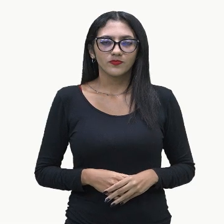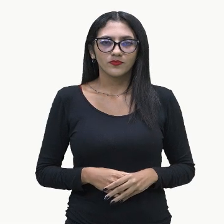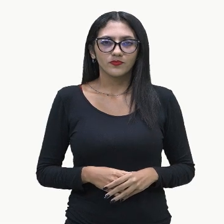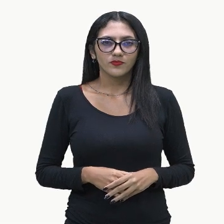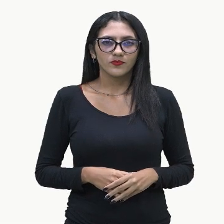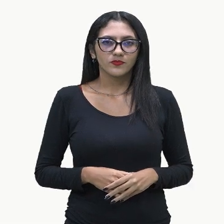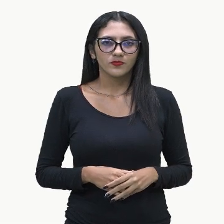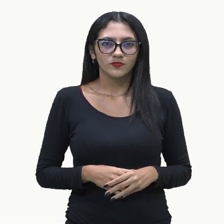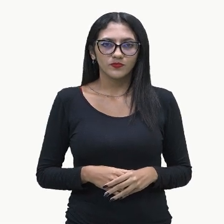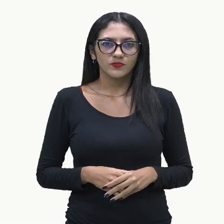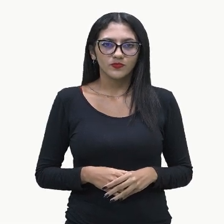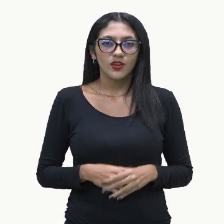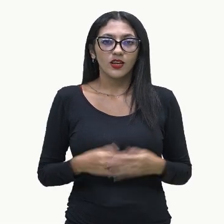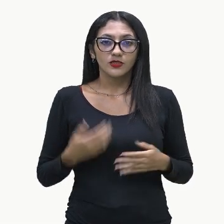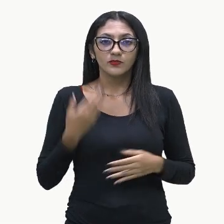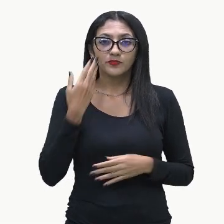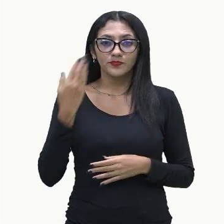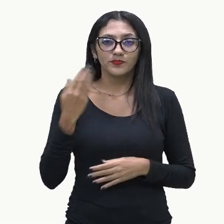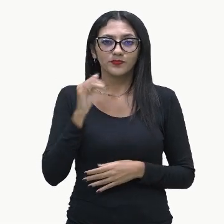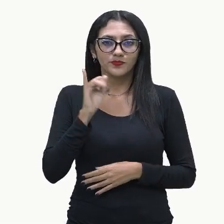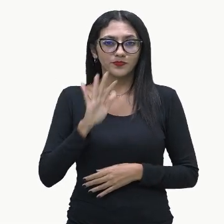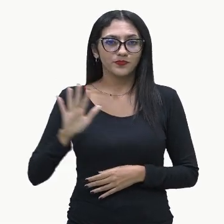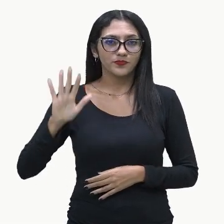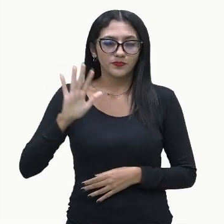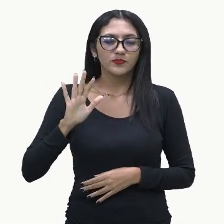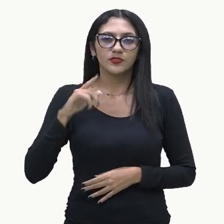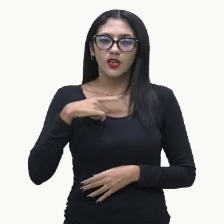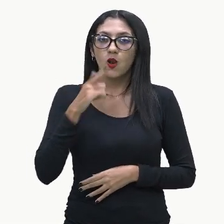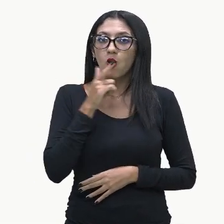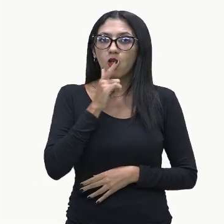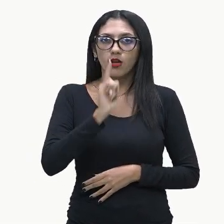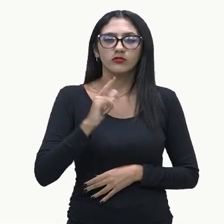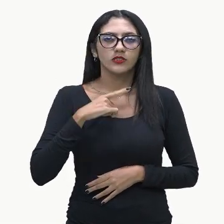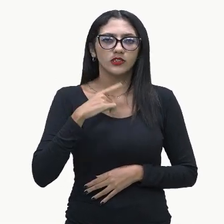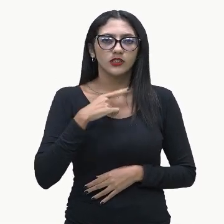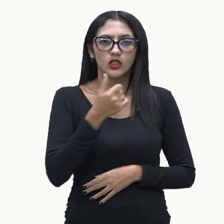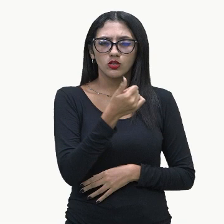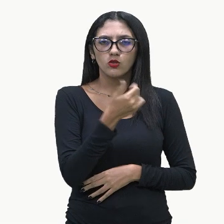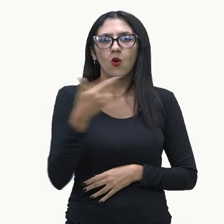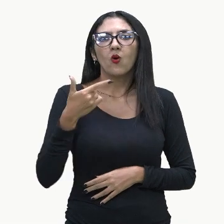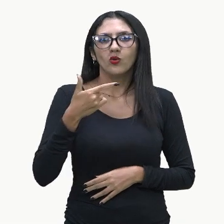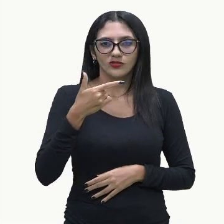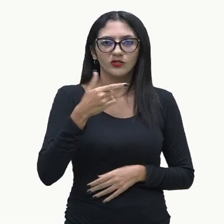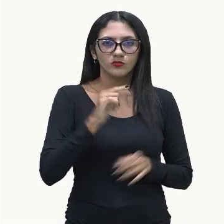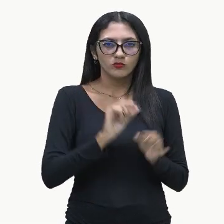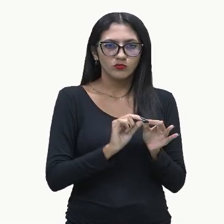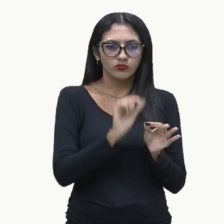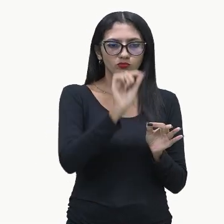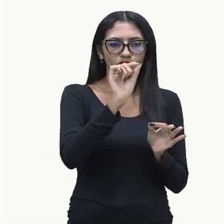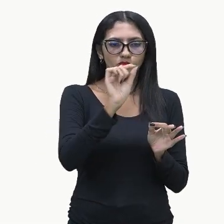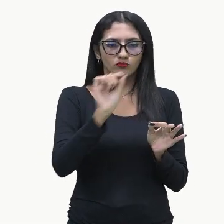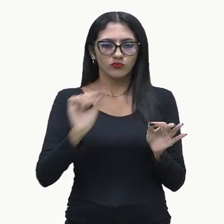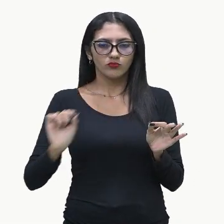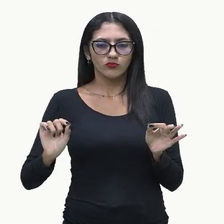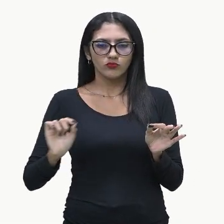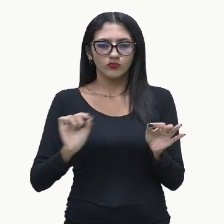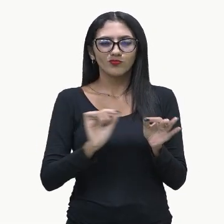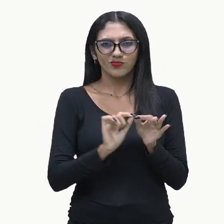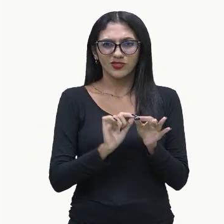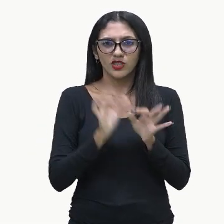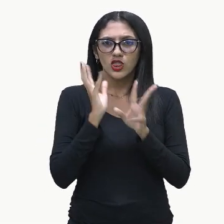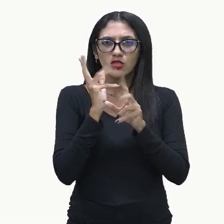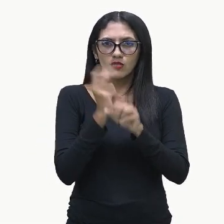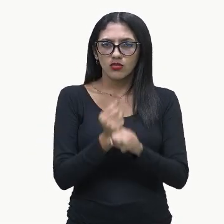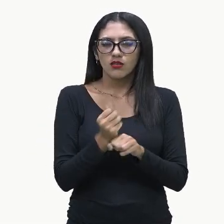E aí eles formaram em 12 partes iguais. 1, 2, 3, 4,